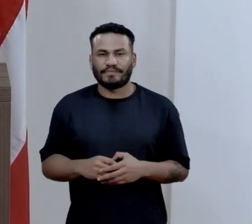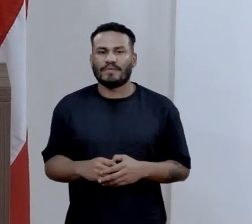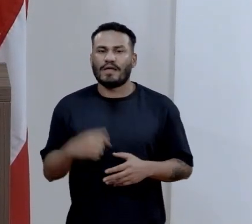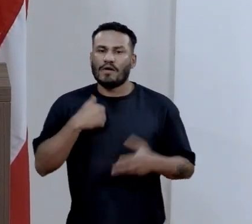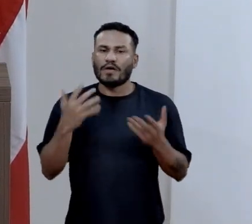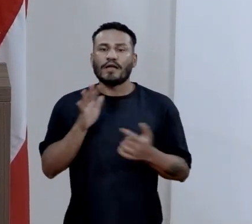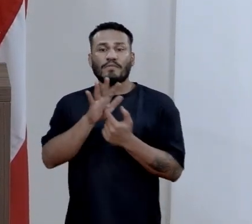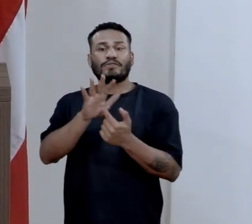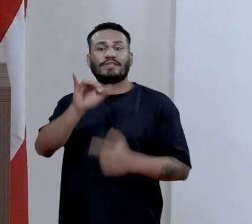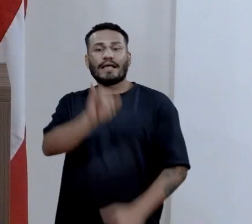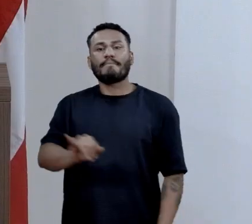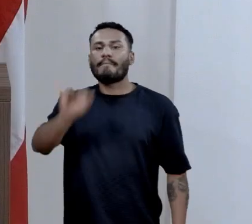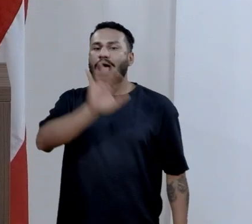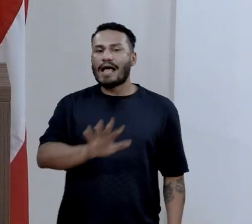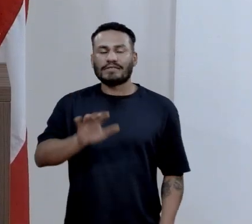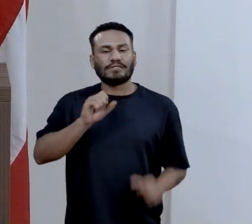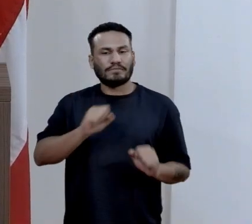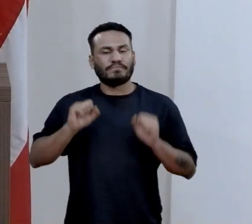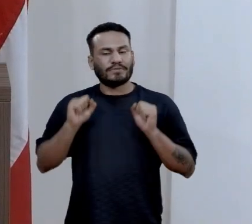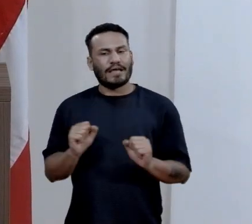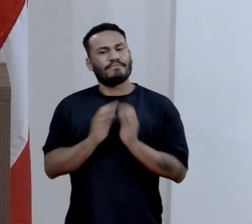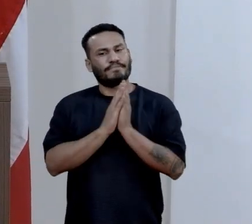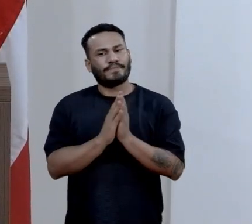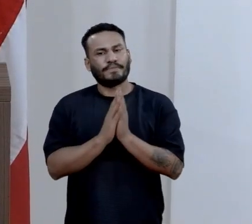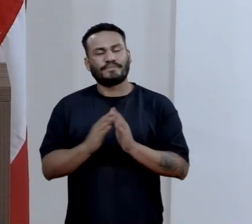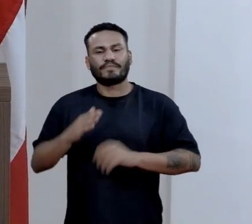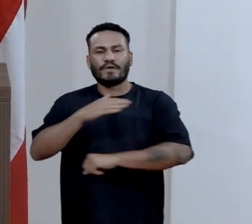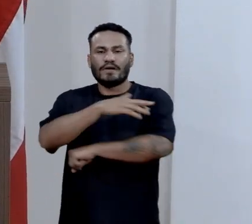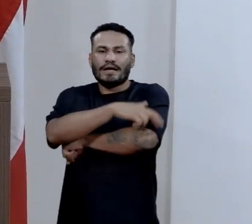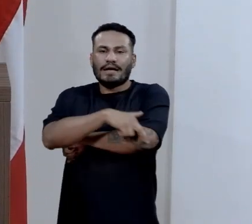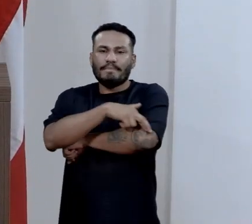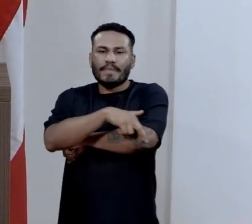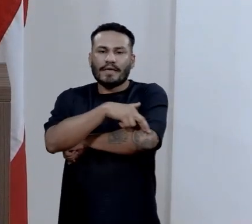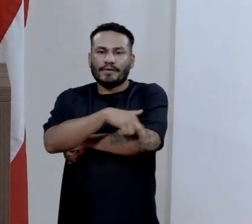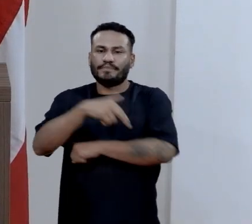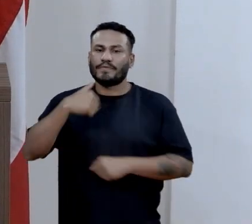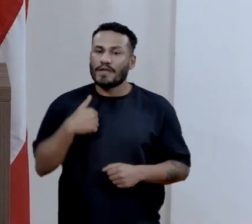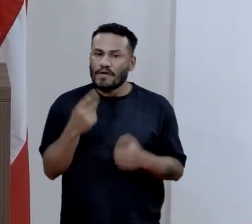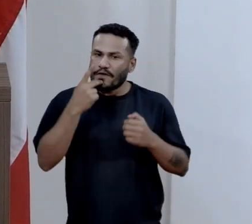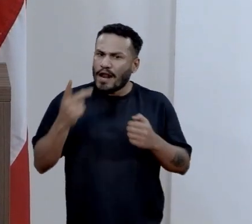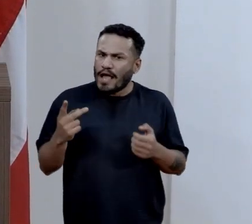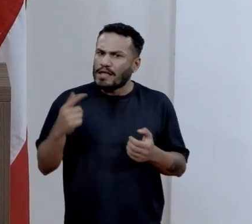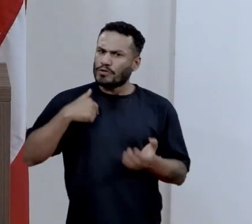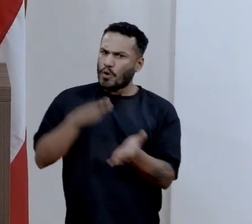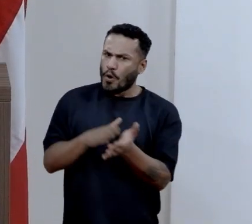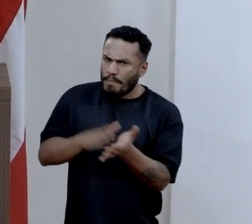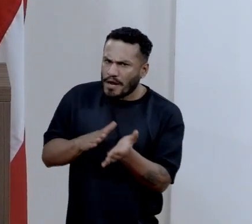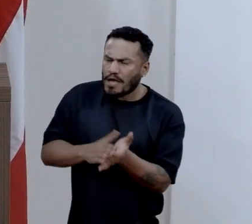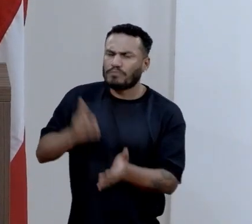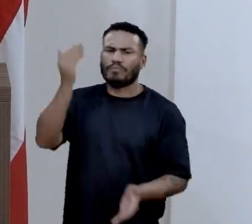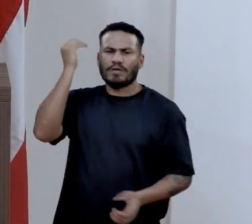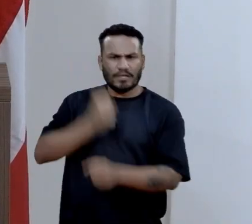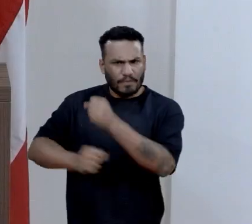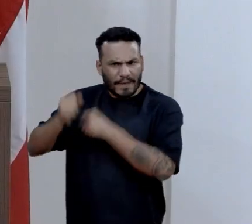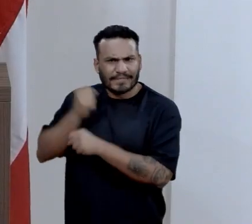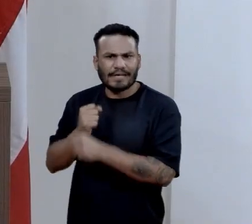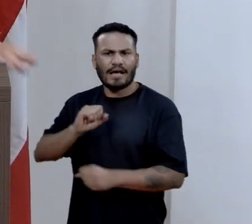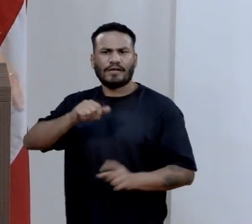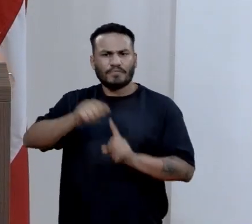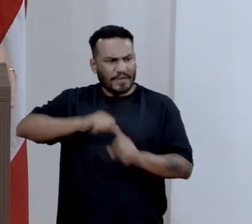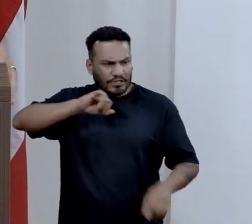Eu quero mostrar algumas imagens, Ari, se puder fazer a gentileza, do Parque Ramiro. E eu vou te falar que eu estou cobrando desde o ano passado, cobrei em